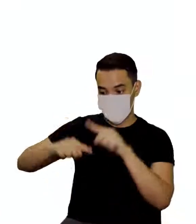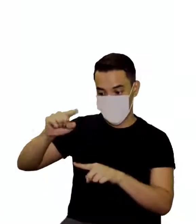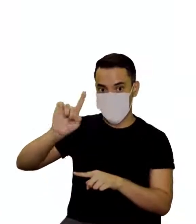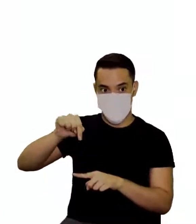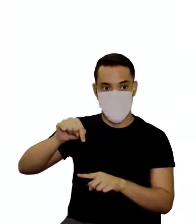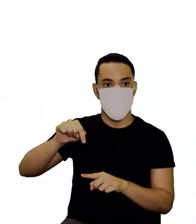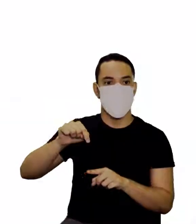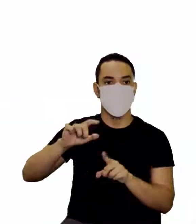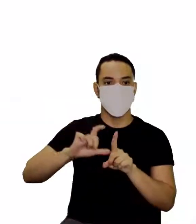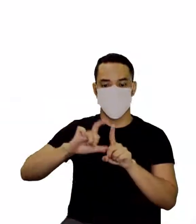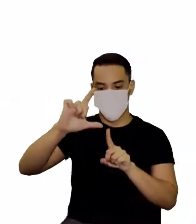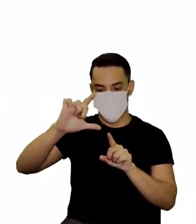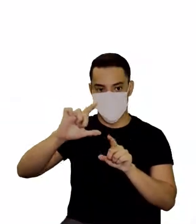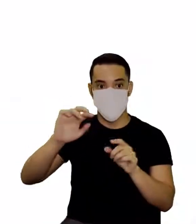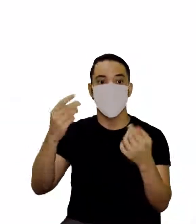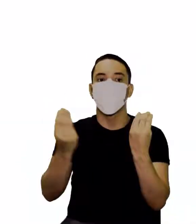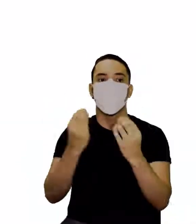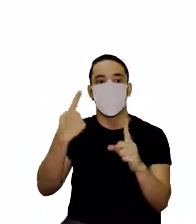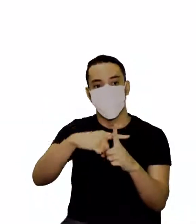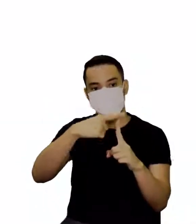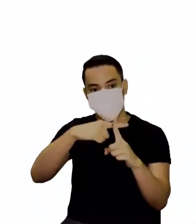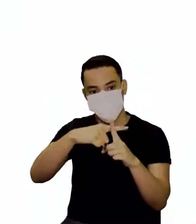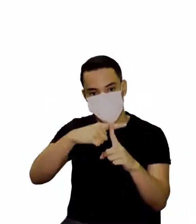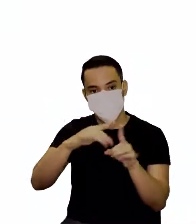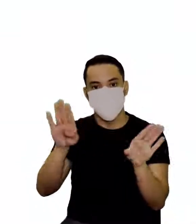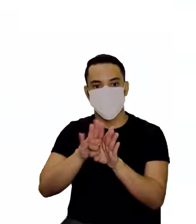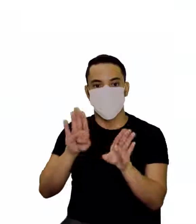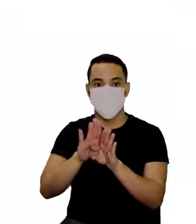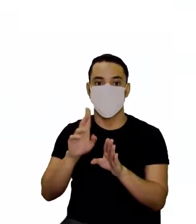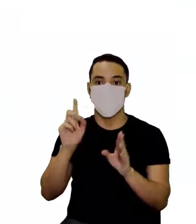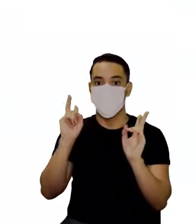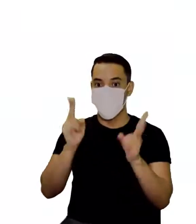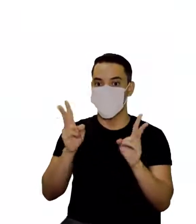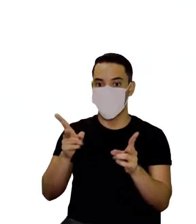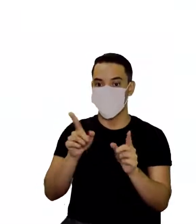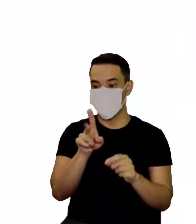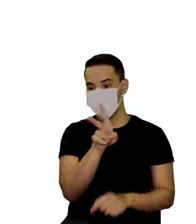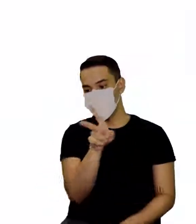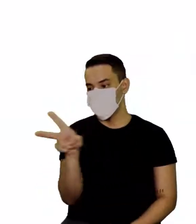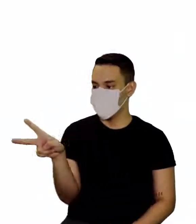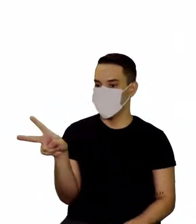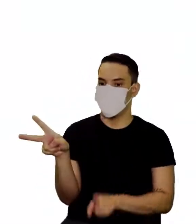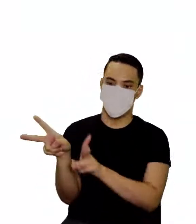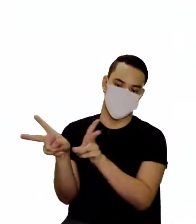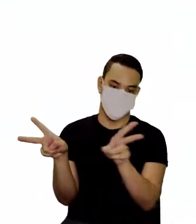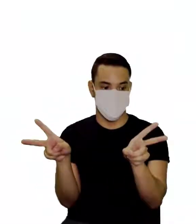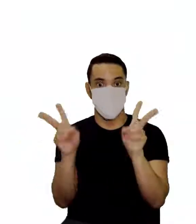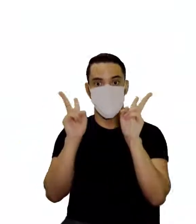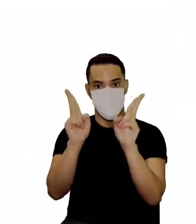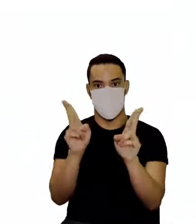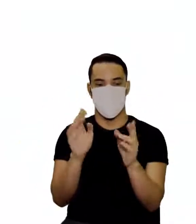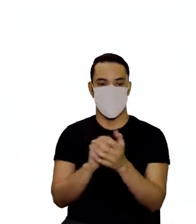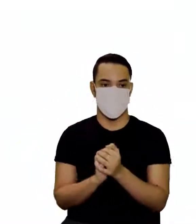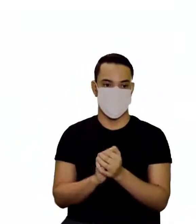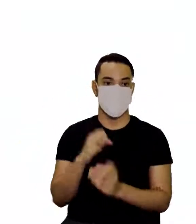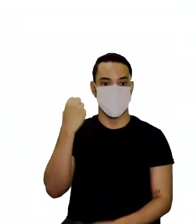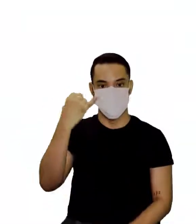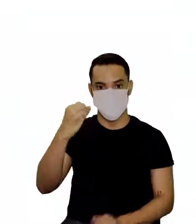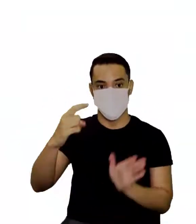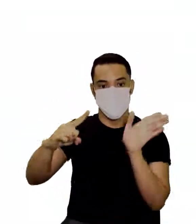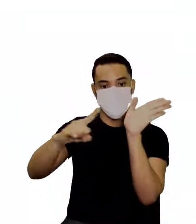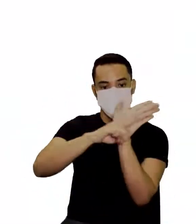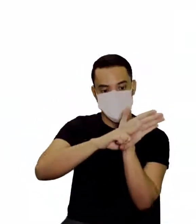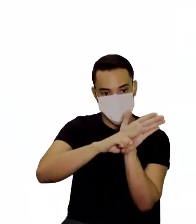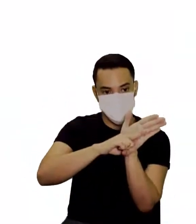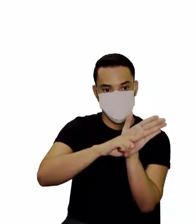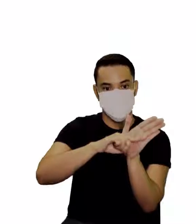gerando, e a carga de prova é positiva, força e campo têm a mesma direção. Quando a carga é negativa